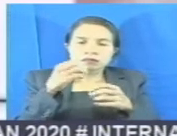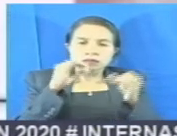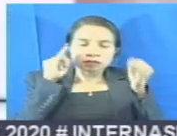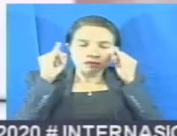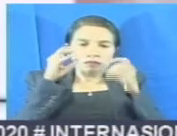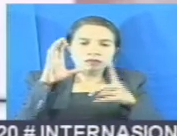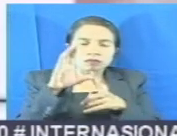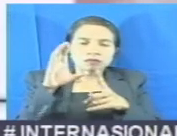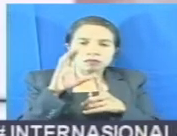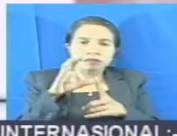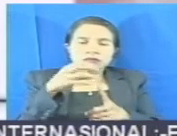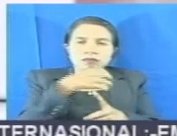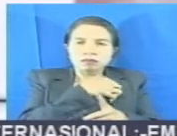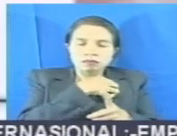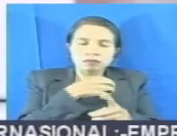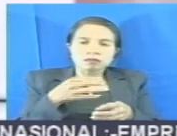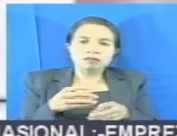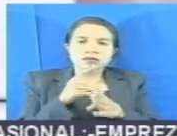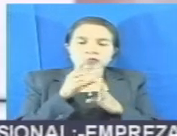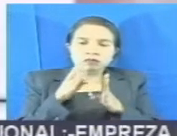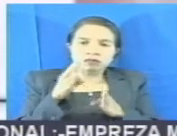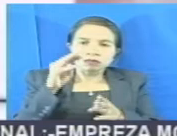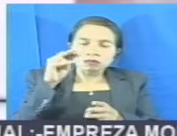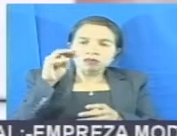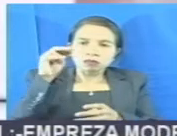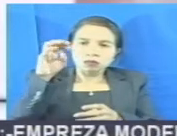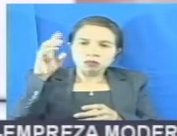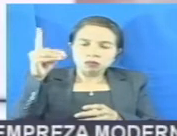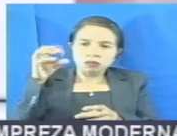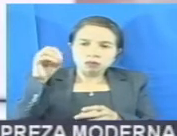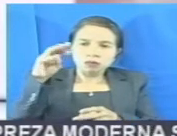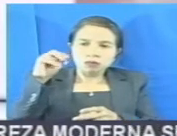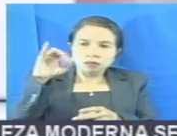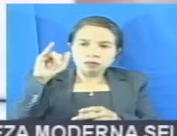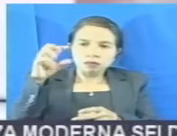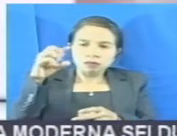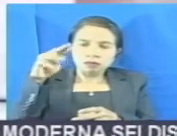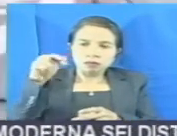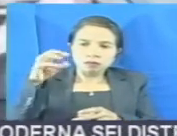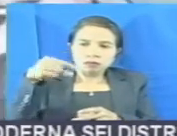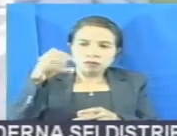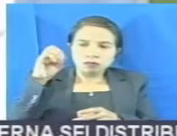trânsito município Dili, inspetor Domingos Sarmento Gama. Tirmai e te acompanha, Matuca.